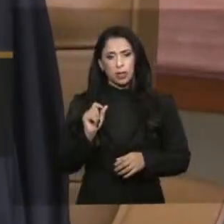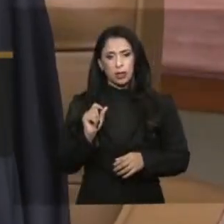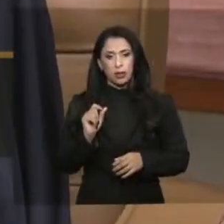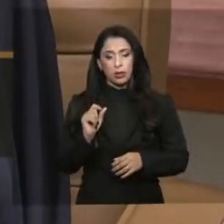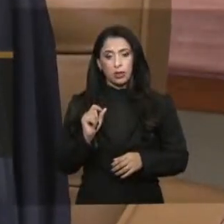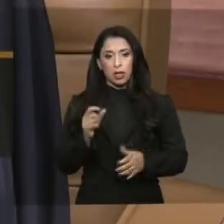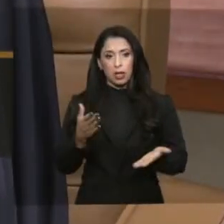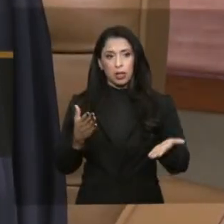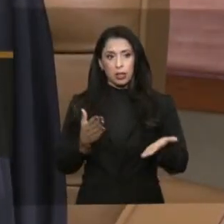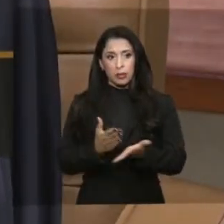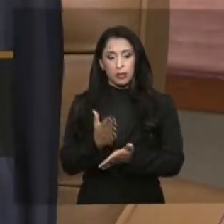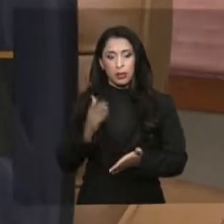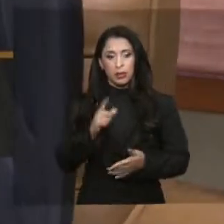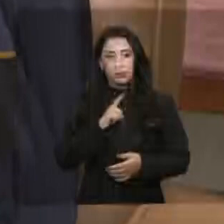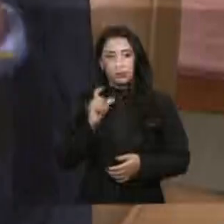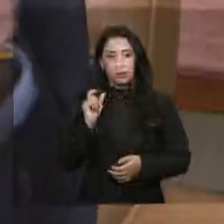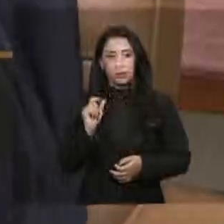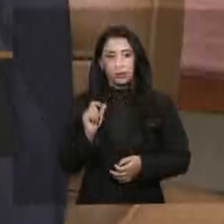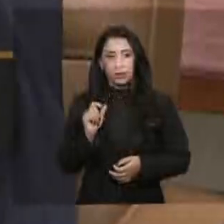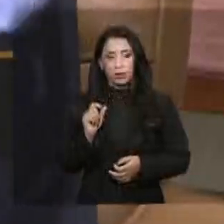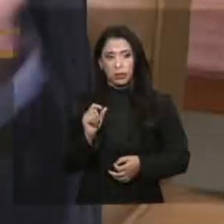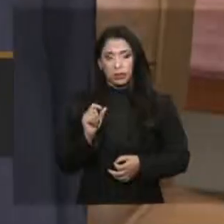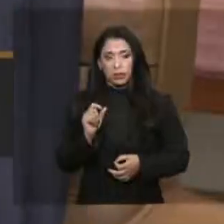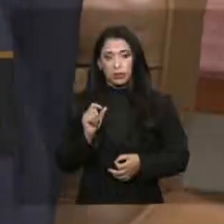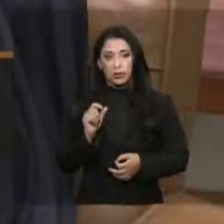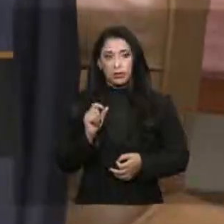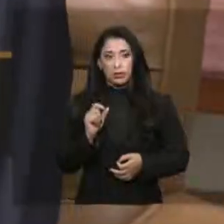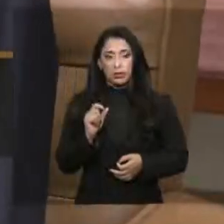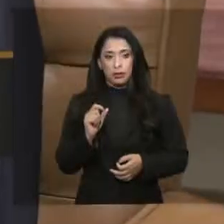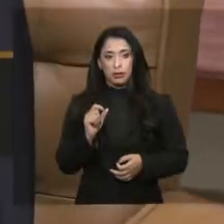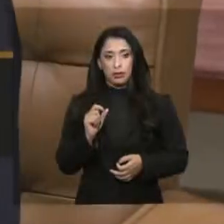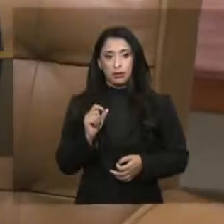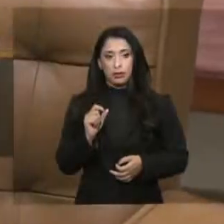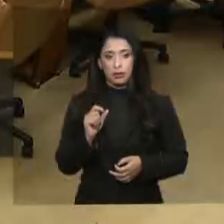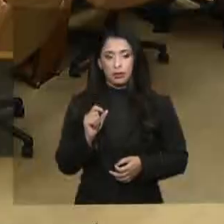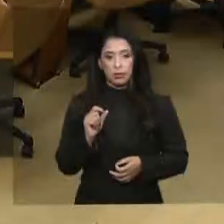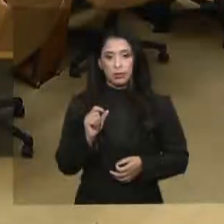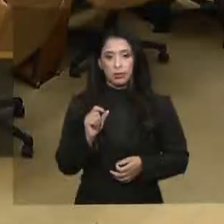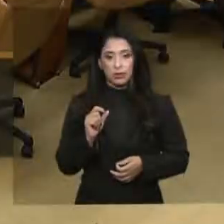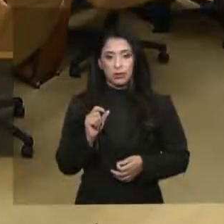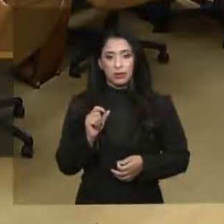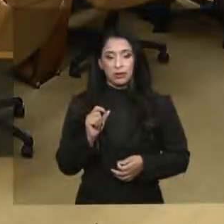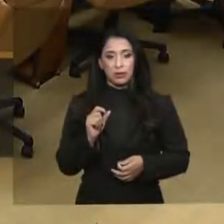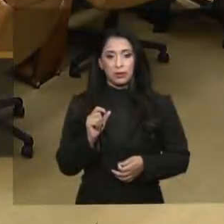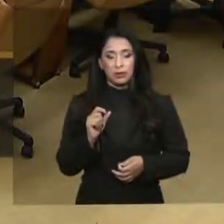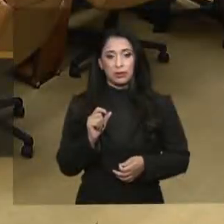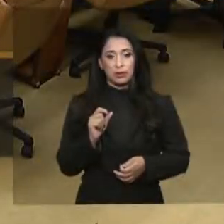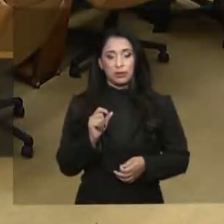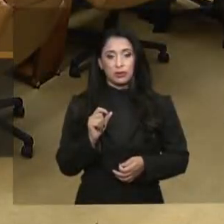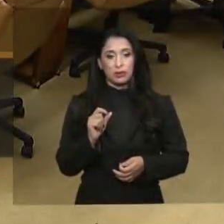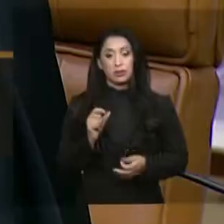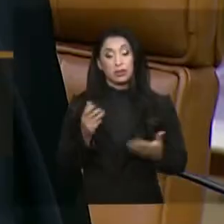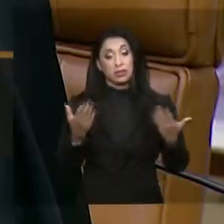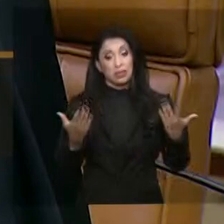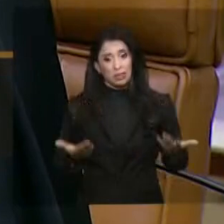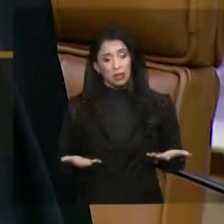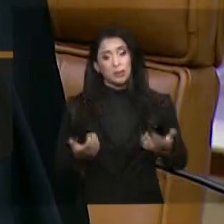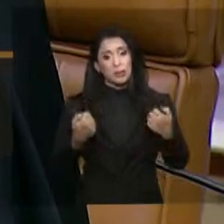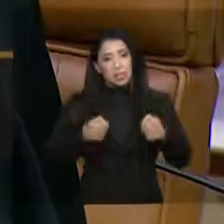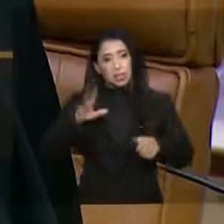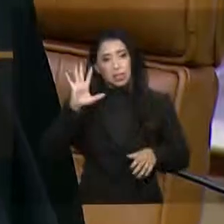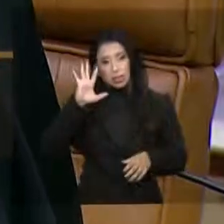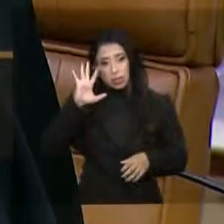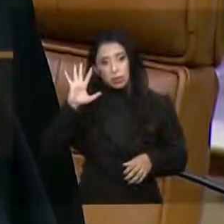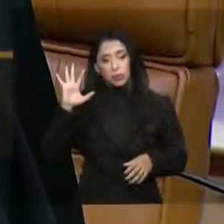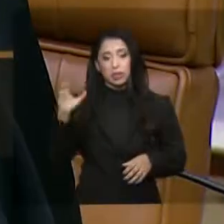provimento de vaga. Portanto, veja que... Então, quando o empate é inevitável, deve haver uma